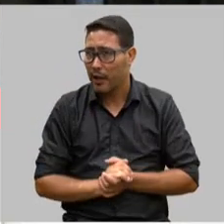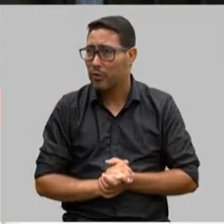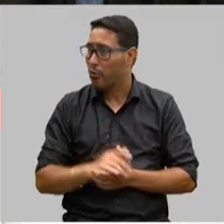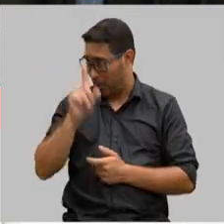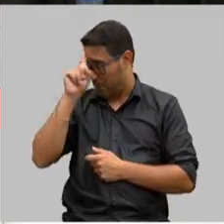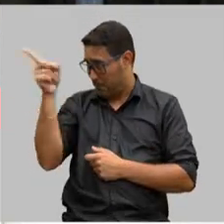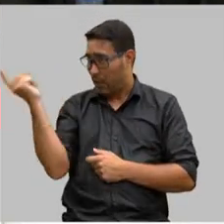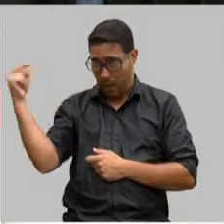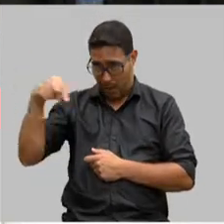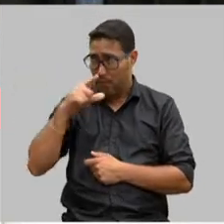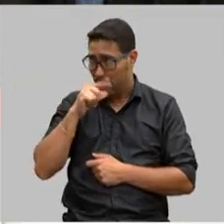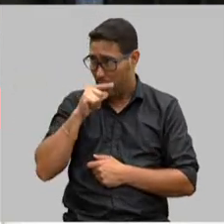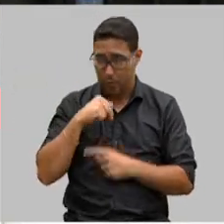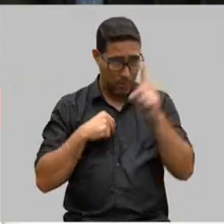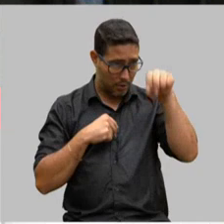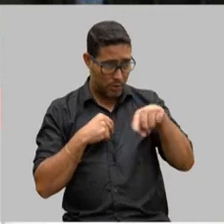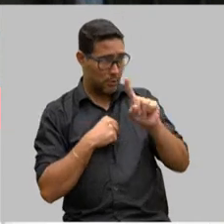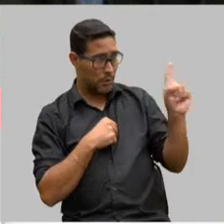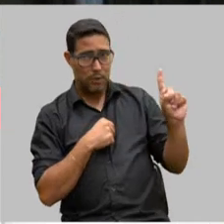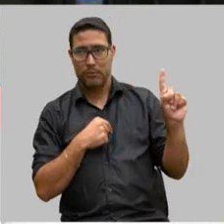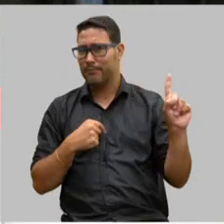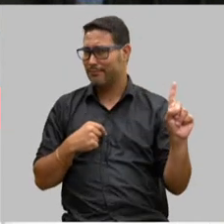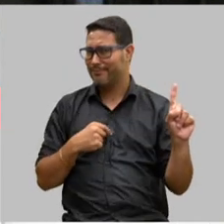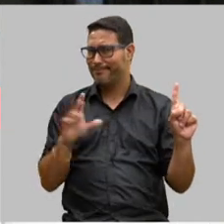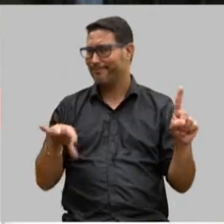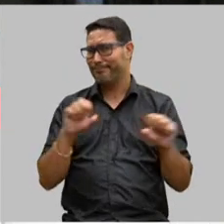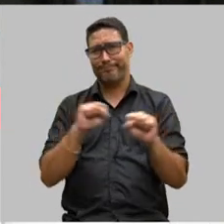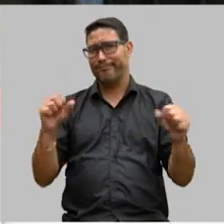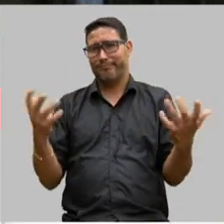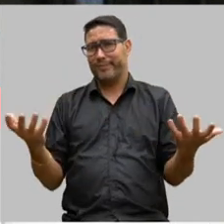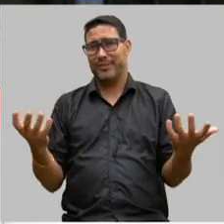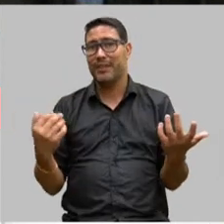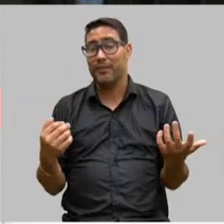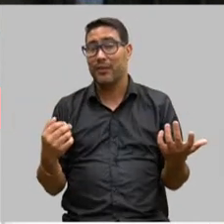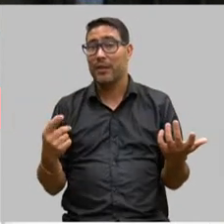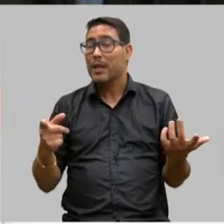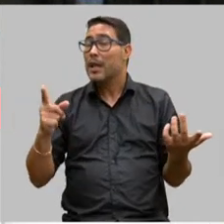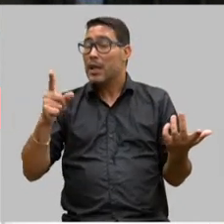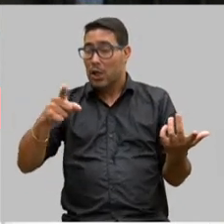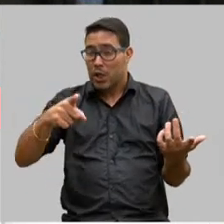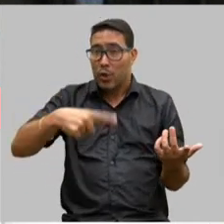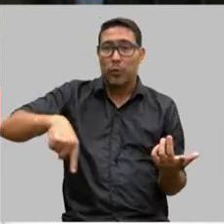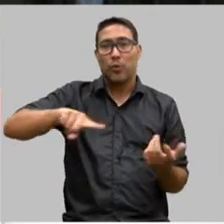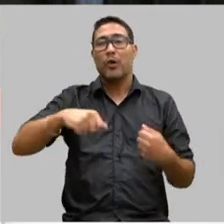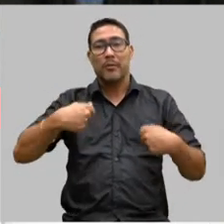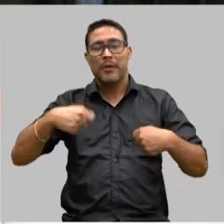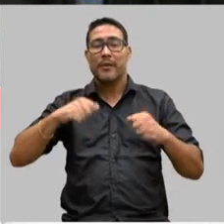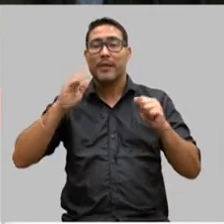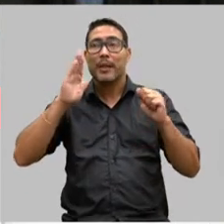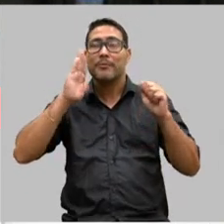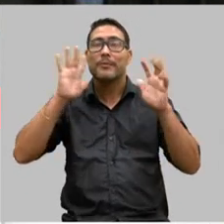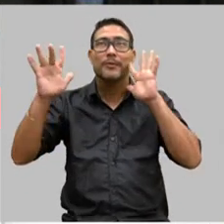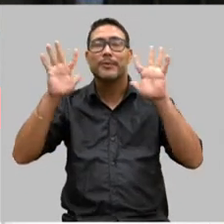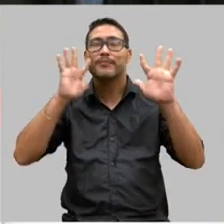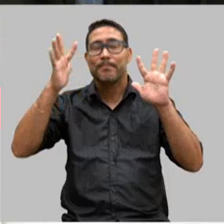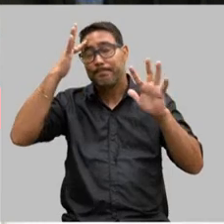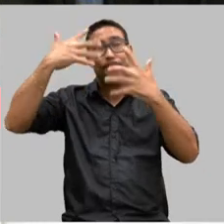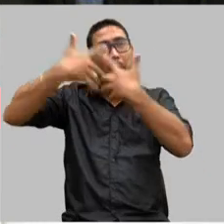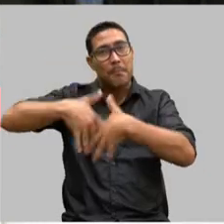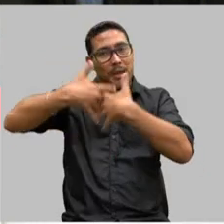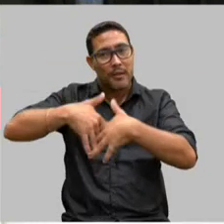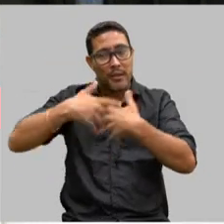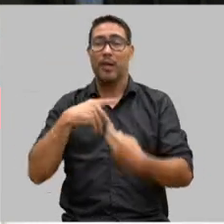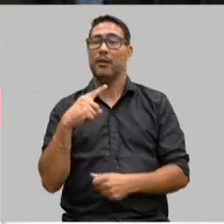Não, não funciona. Se a gente não entender que nós somos muito poucos, nós fazemos